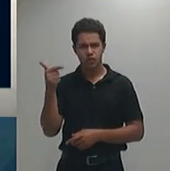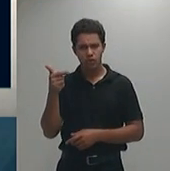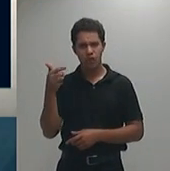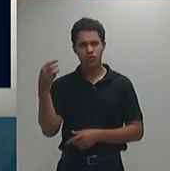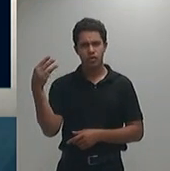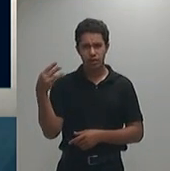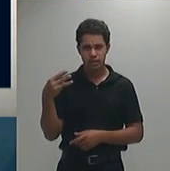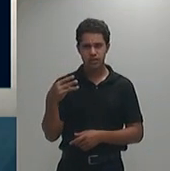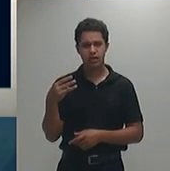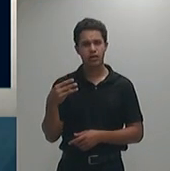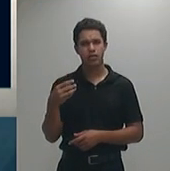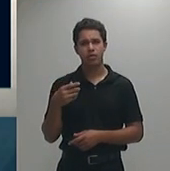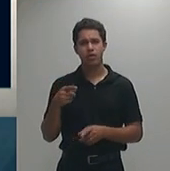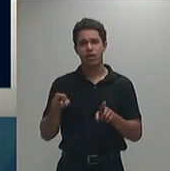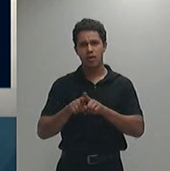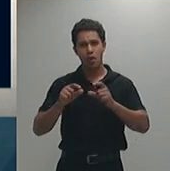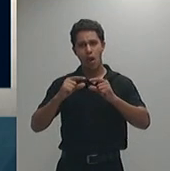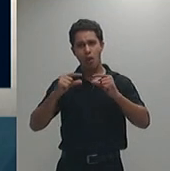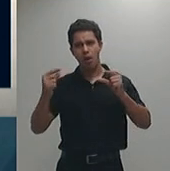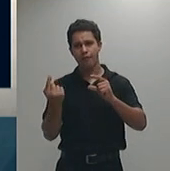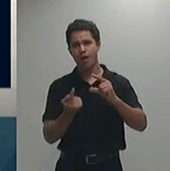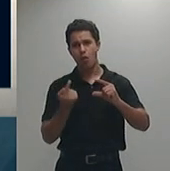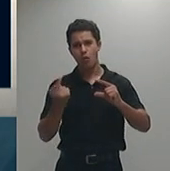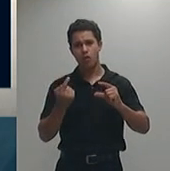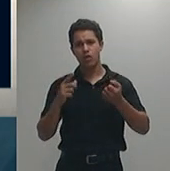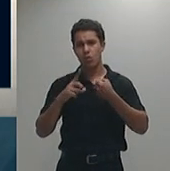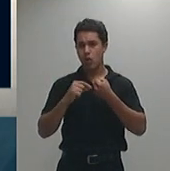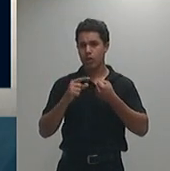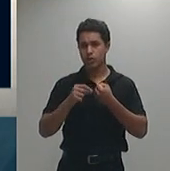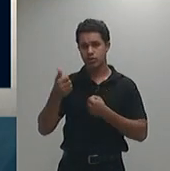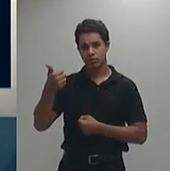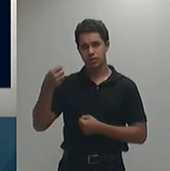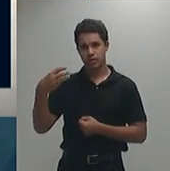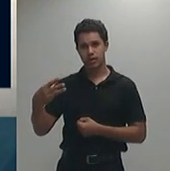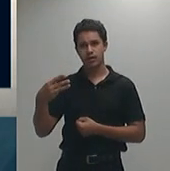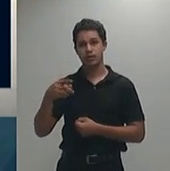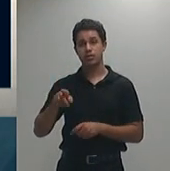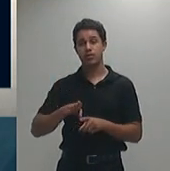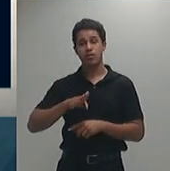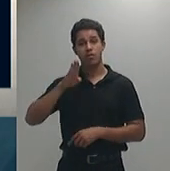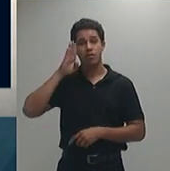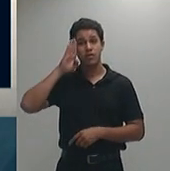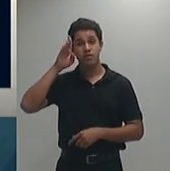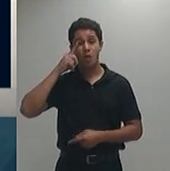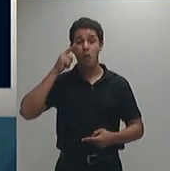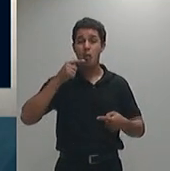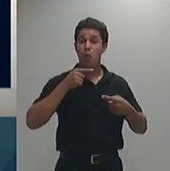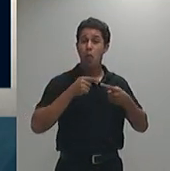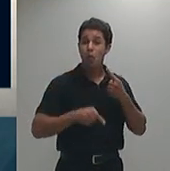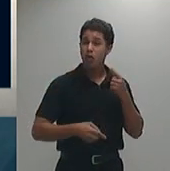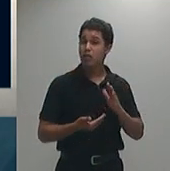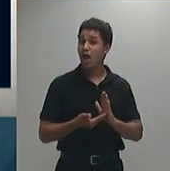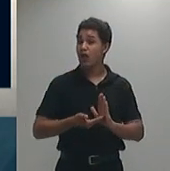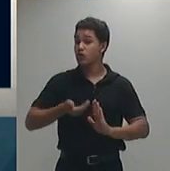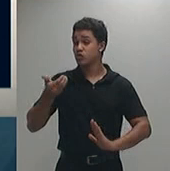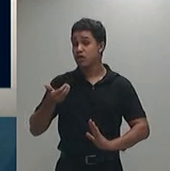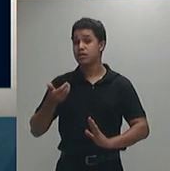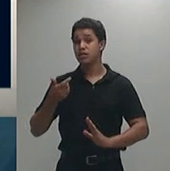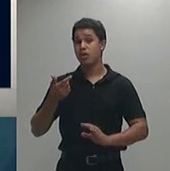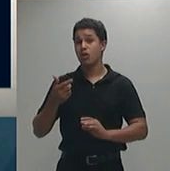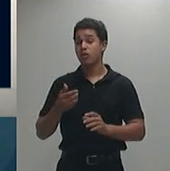e o parágrafo único do Artigo 13 são taxativos em Proibir a suspensão de cobertura